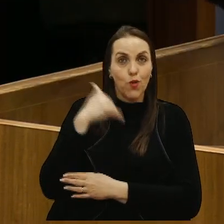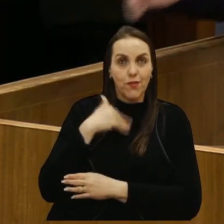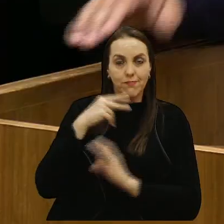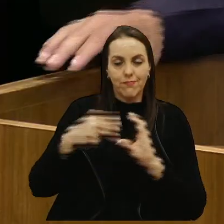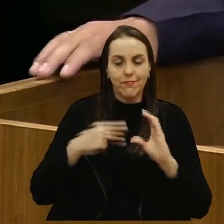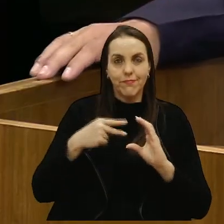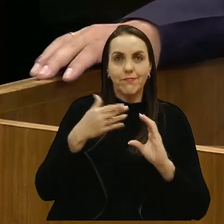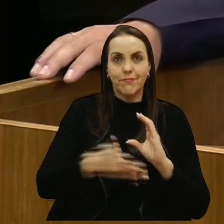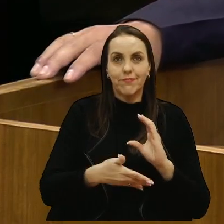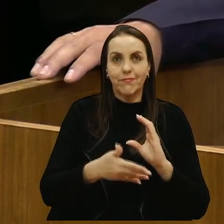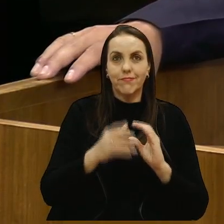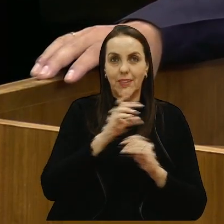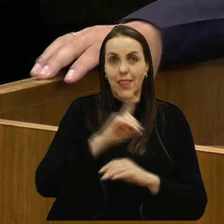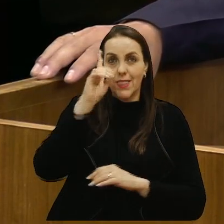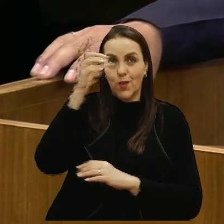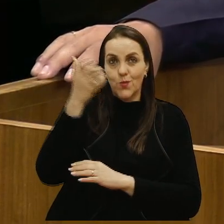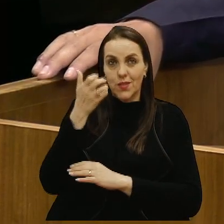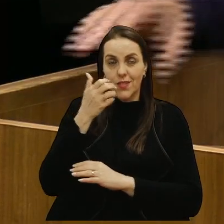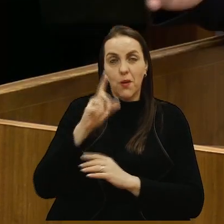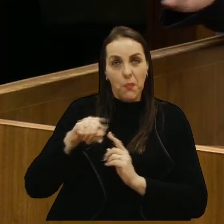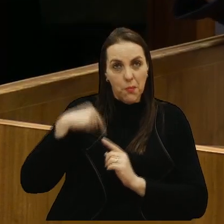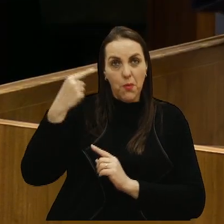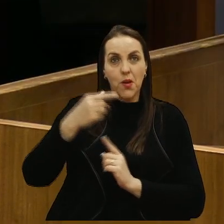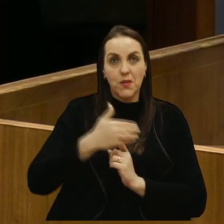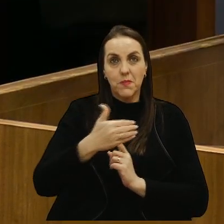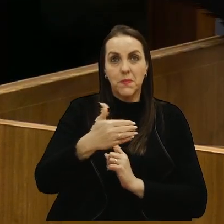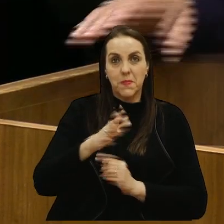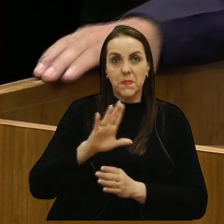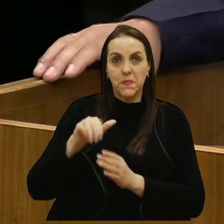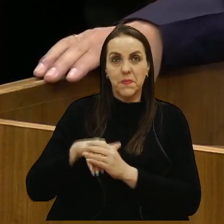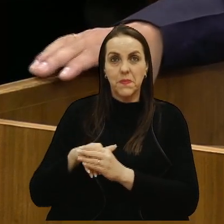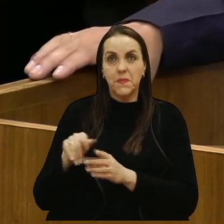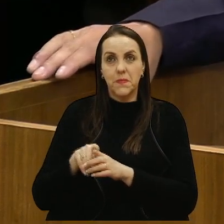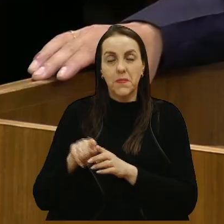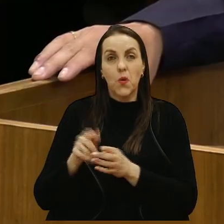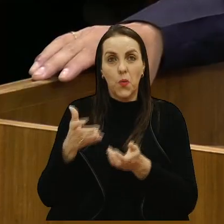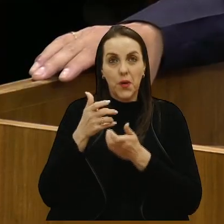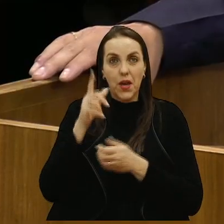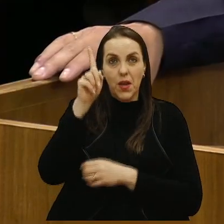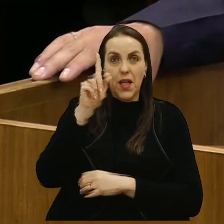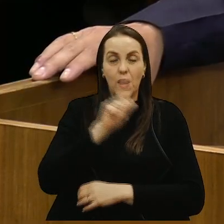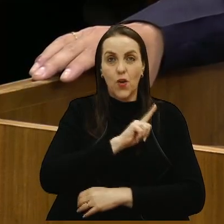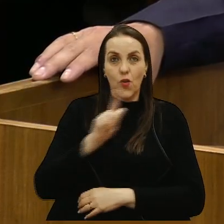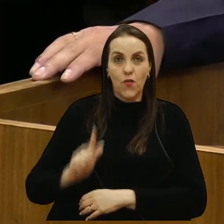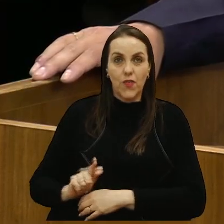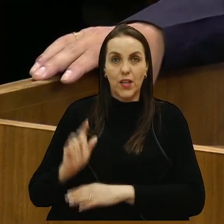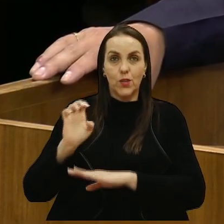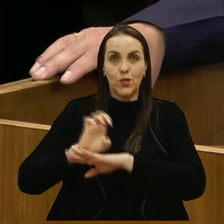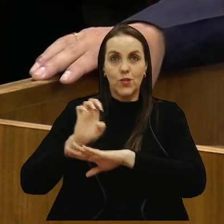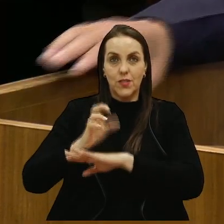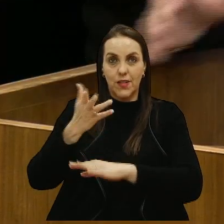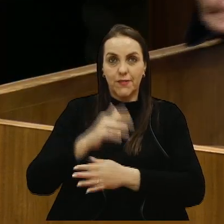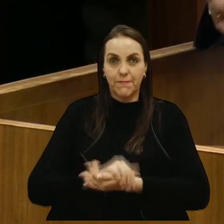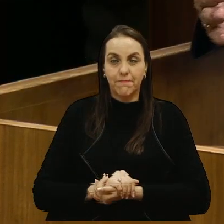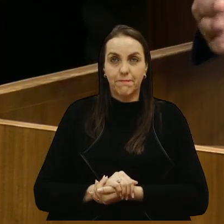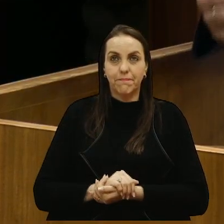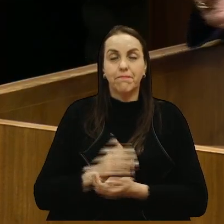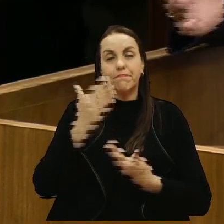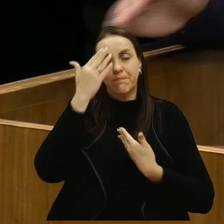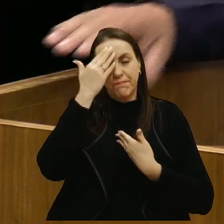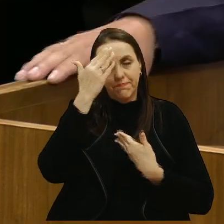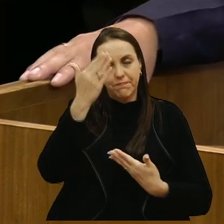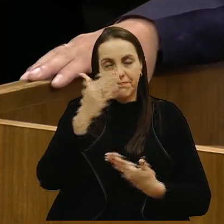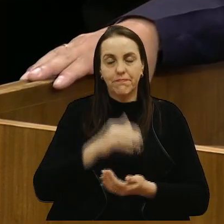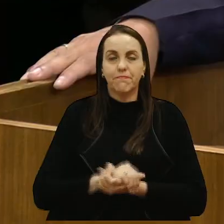e, se Deus quiser, na próxima eleição aí, eu quero realizar o sonho de ver ela governadora desse estado. Então, agradecer